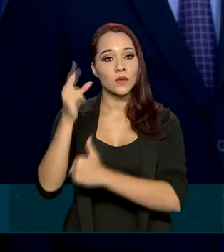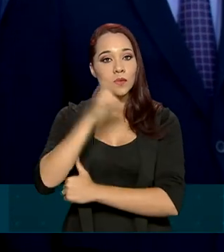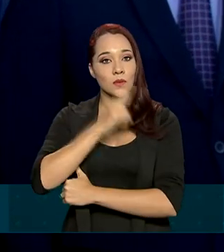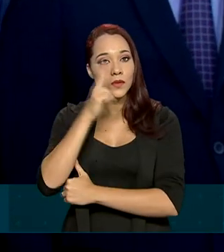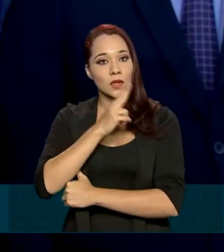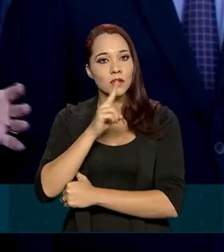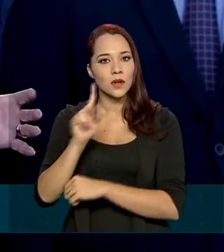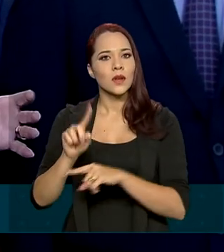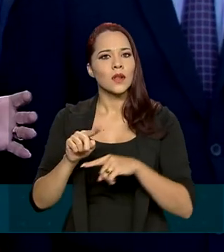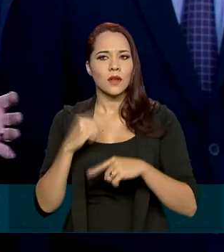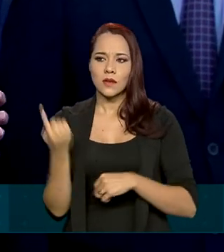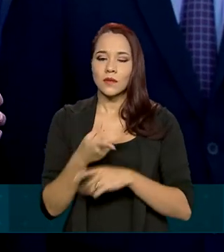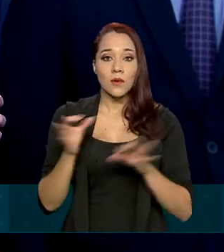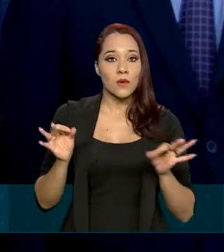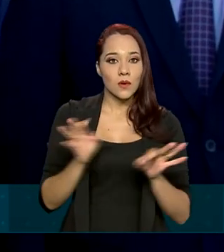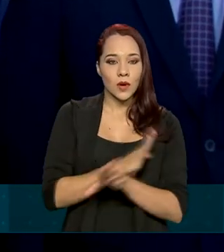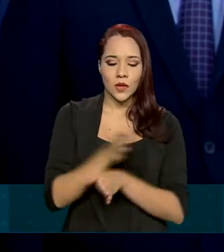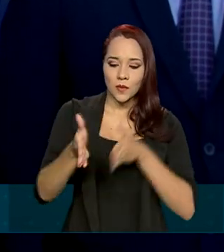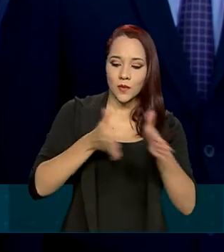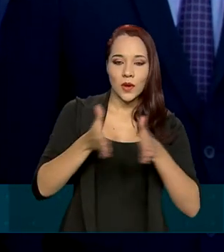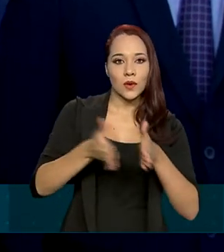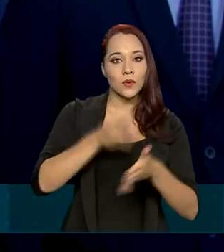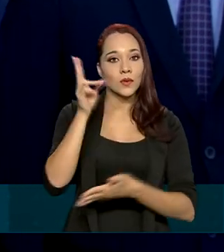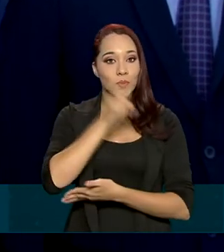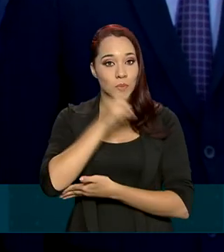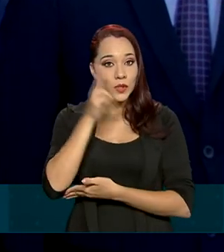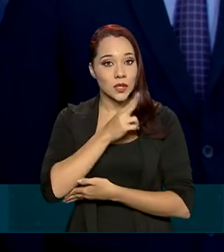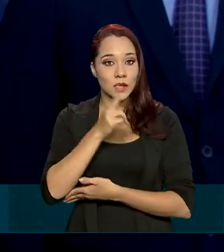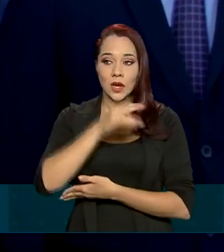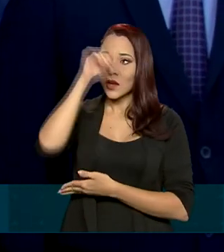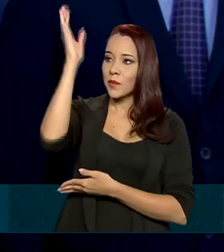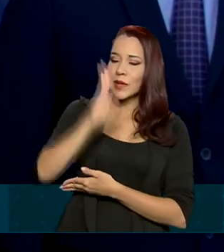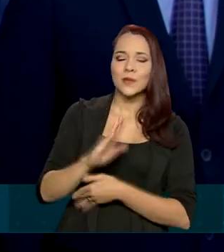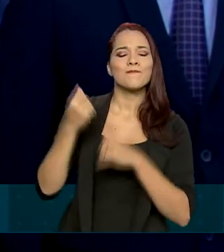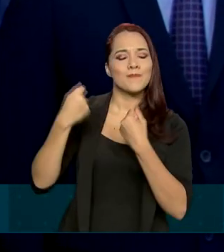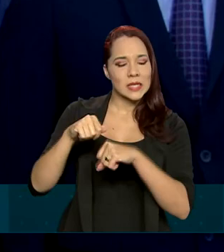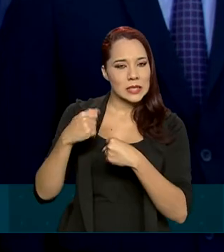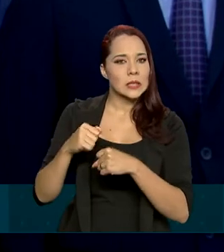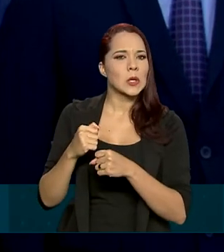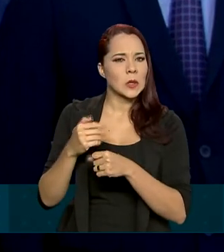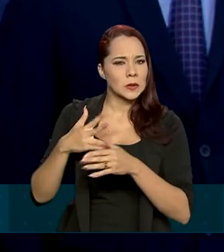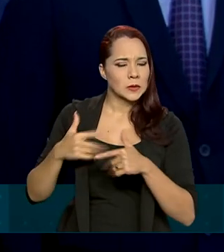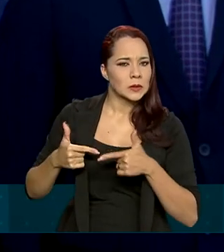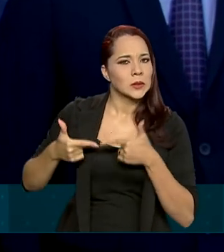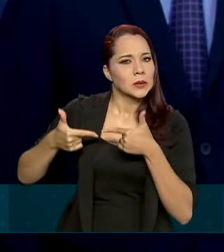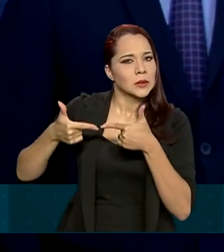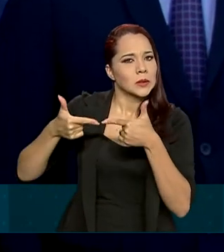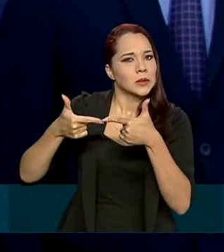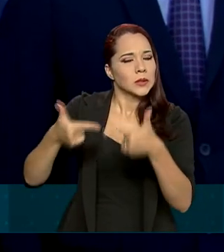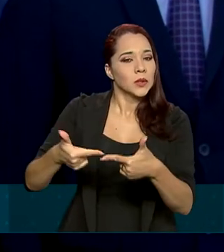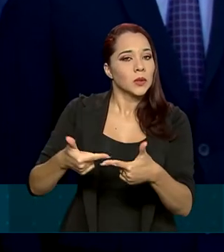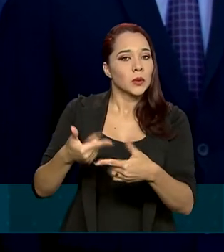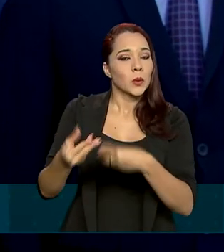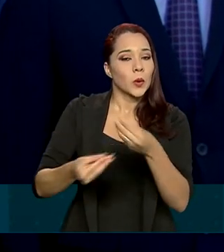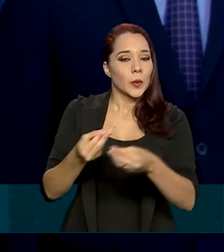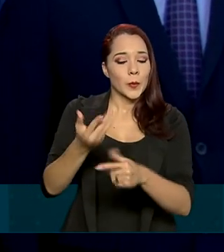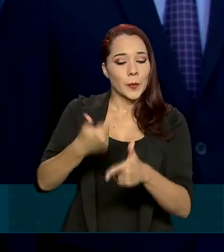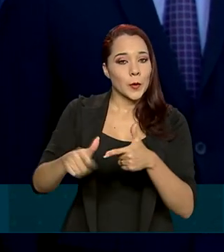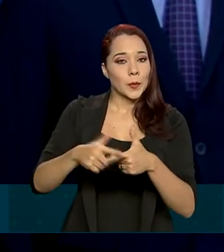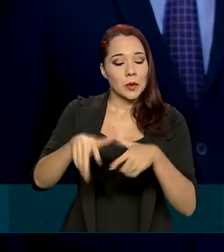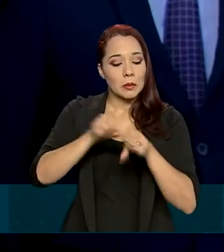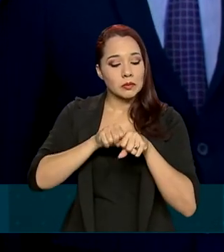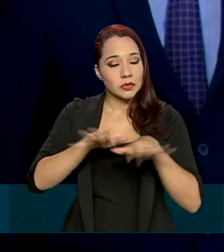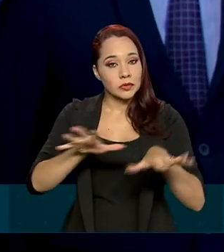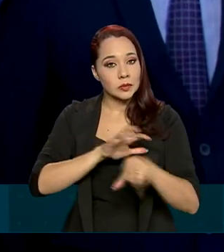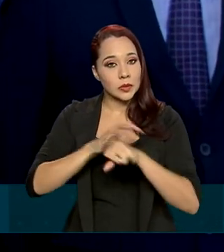estamos concluindo o período de emergência em que o Brasil teve que enfrentar os desdobramentos da pandemia. E o